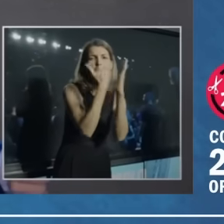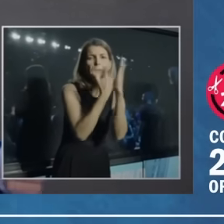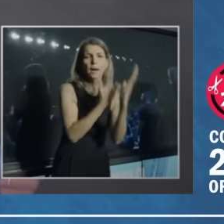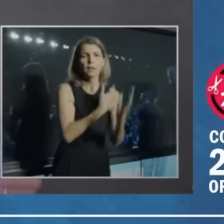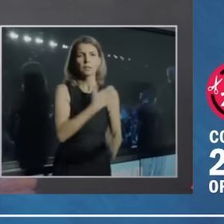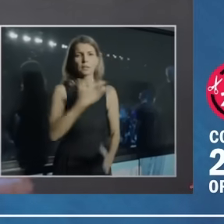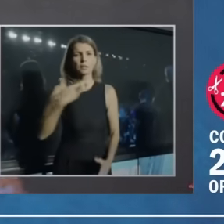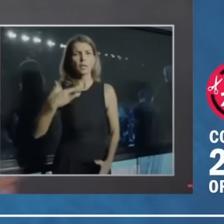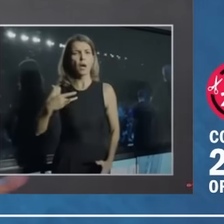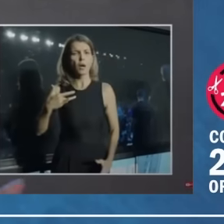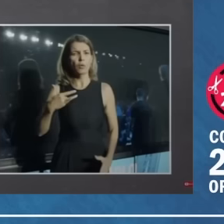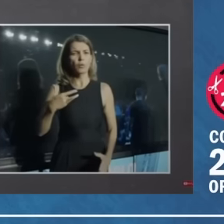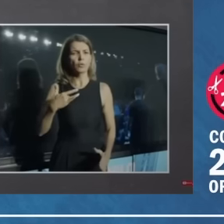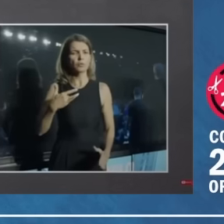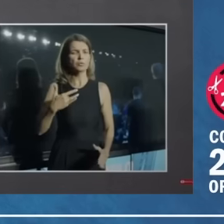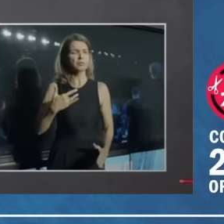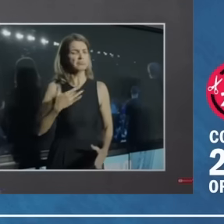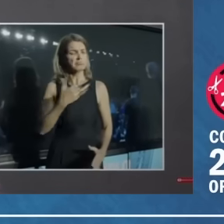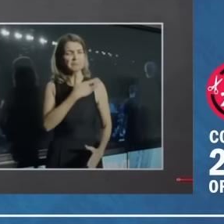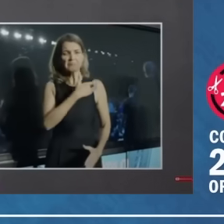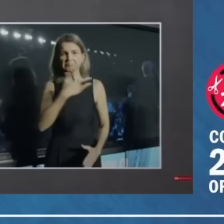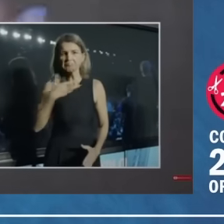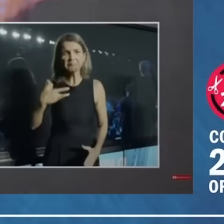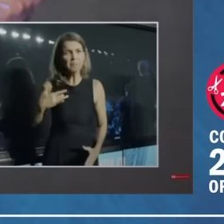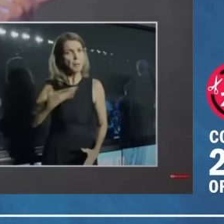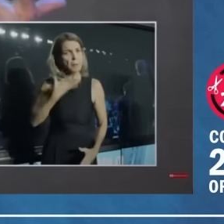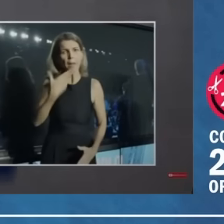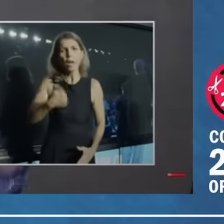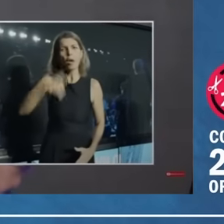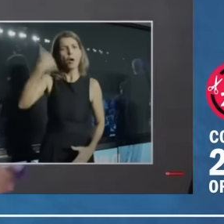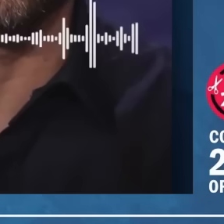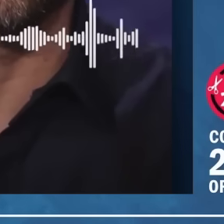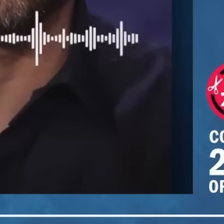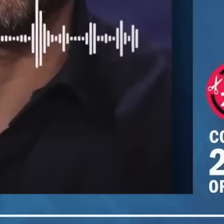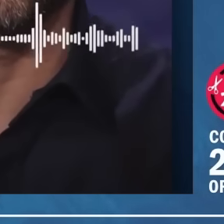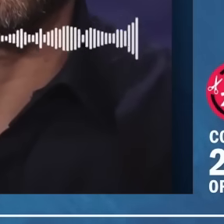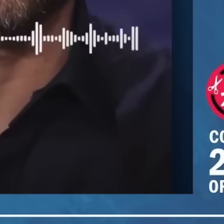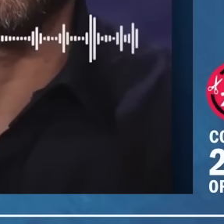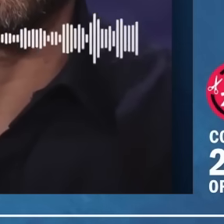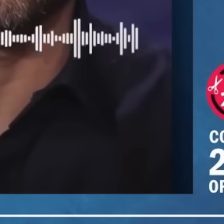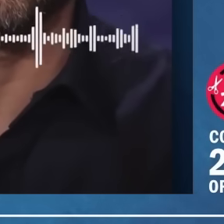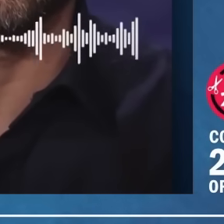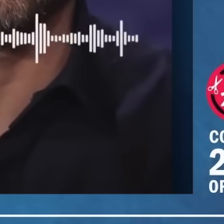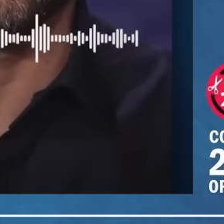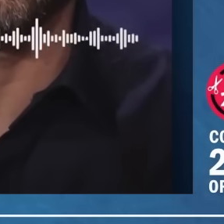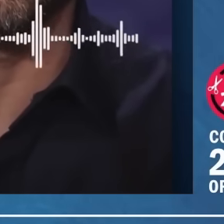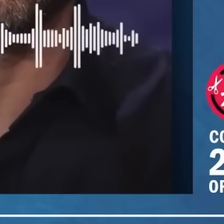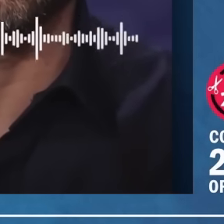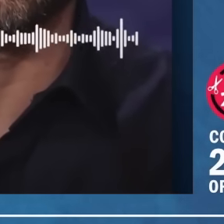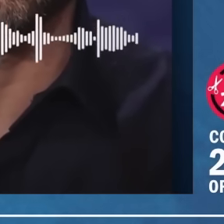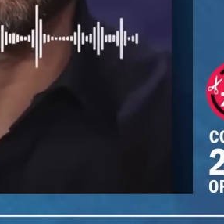da postura arrogante que ele busca mostrar sobre si mesmo nas redes sociais. Aqueles e-mails que você passou primeiro dia lá não tava bom,